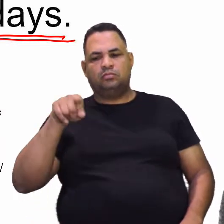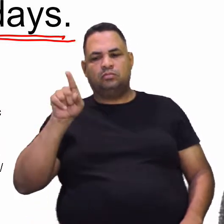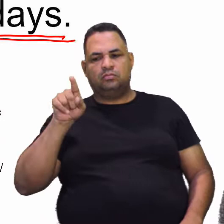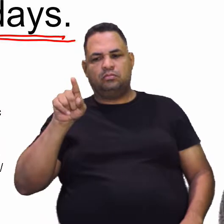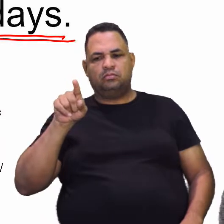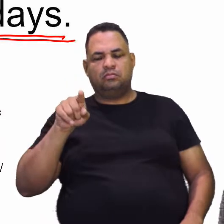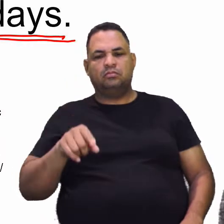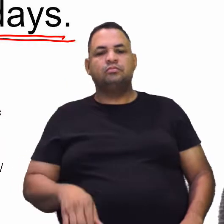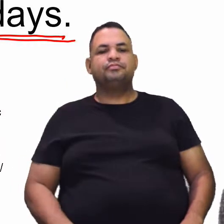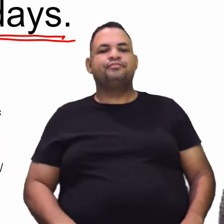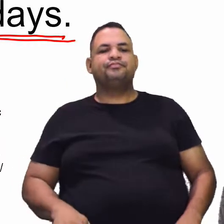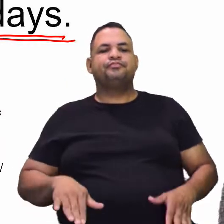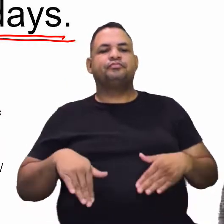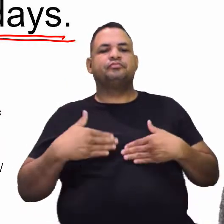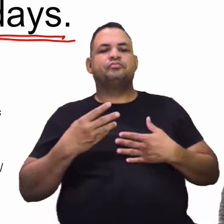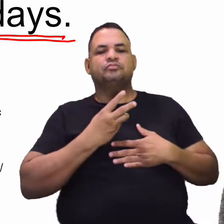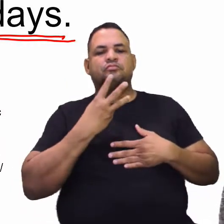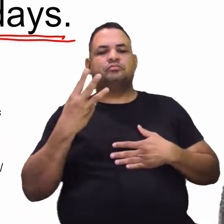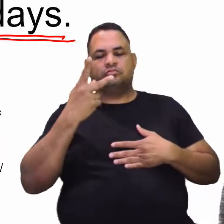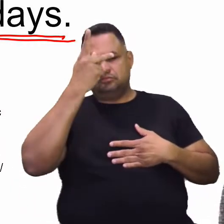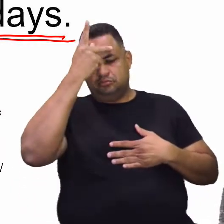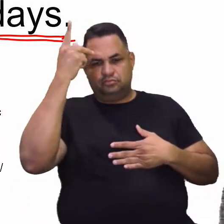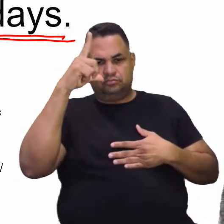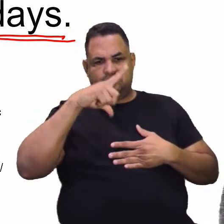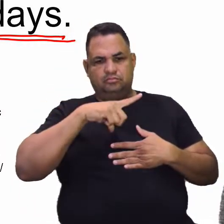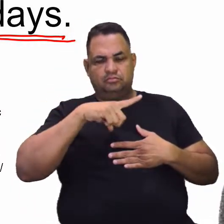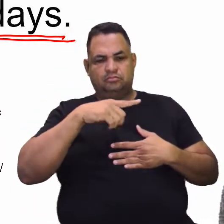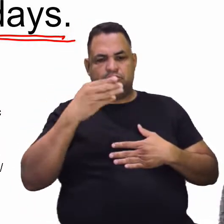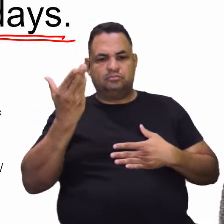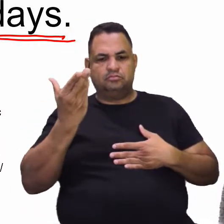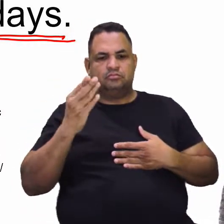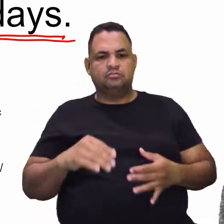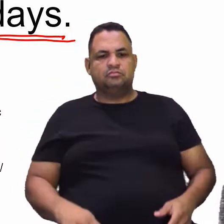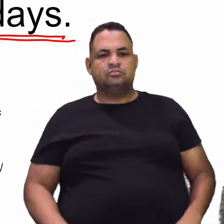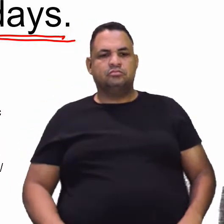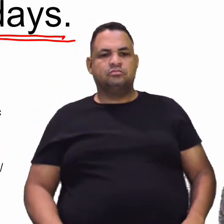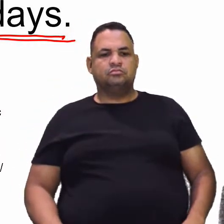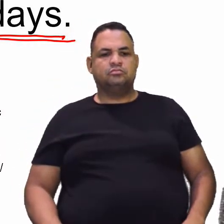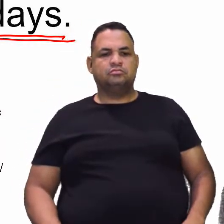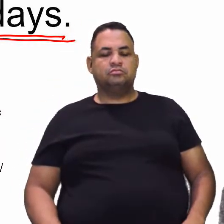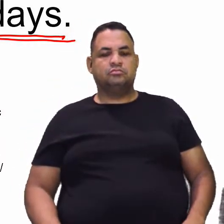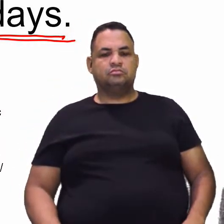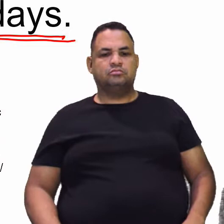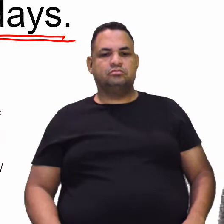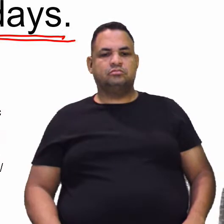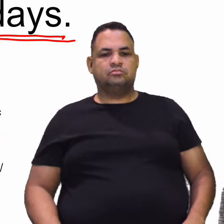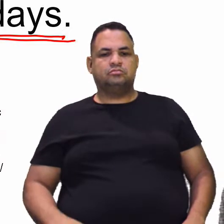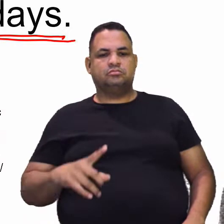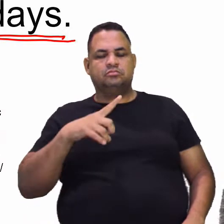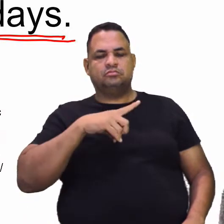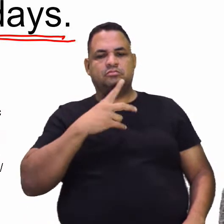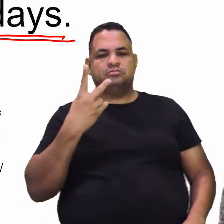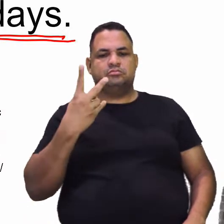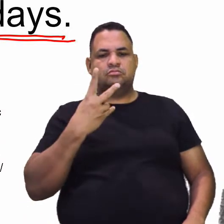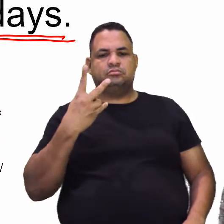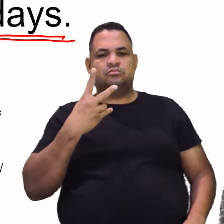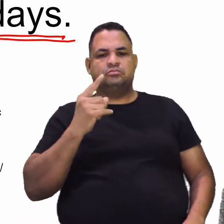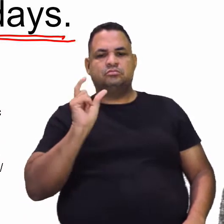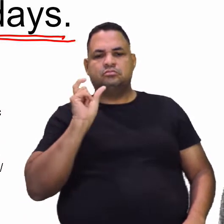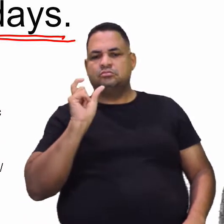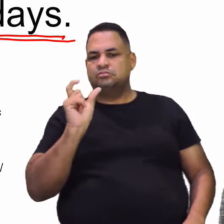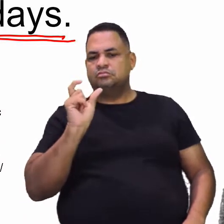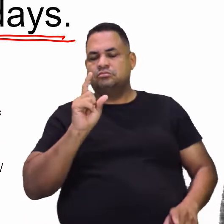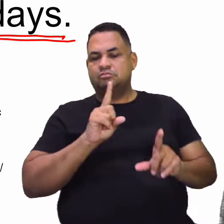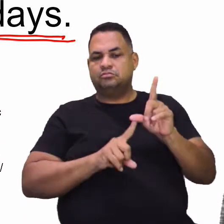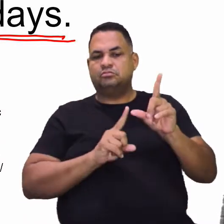ir. Quando ele está na terceira pessoa, vai existir uma situação que é essa aí que vocês podem notar. Tem duas letrinhas